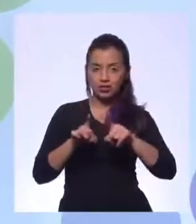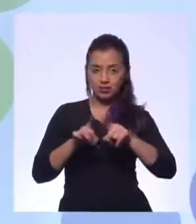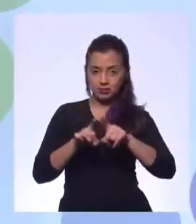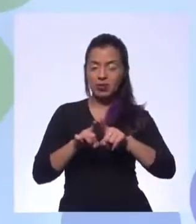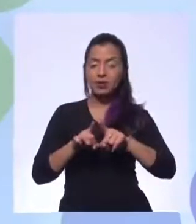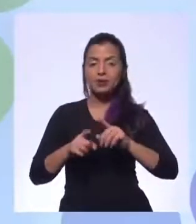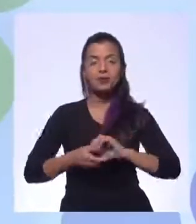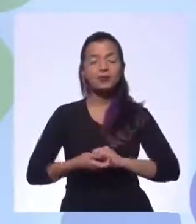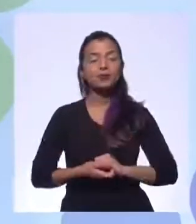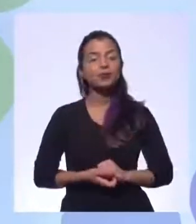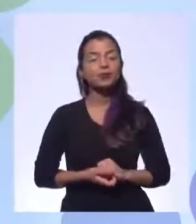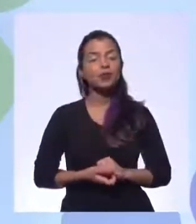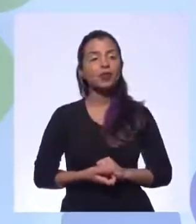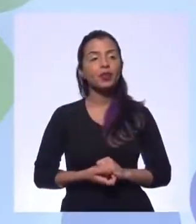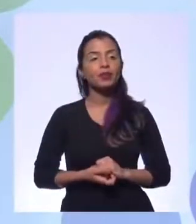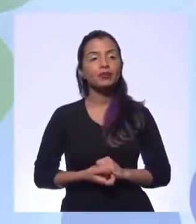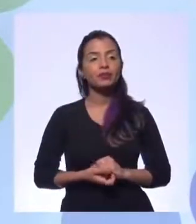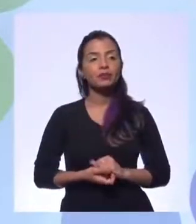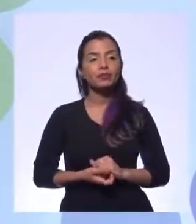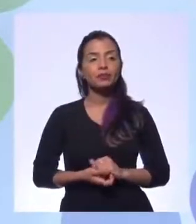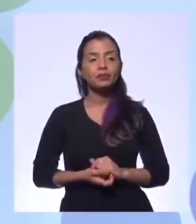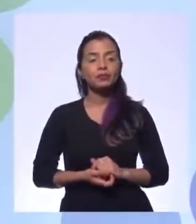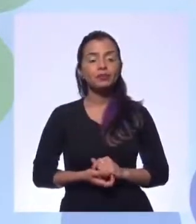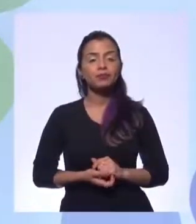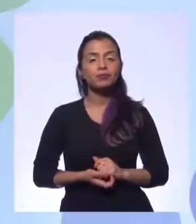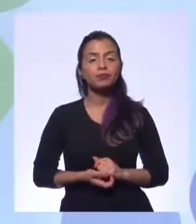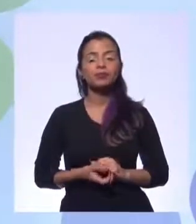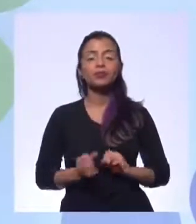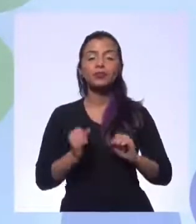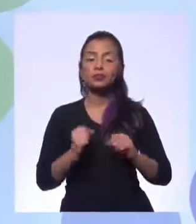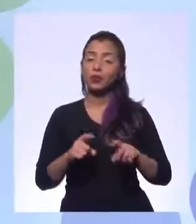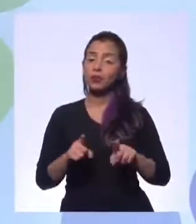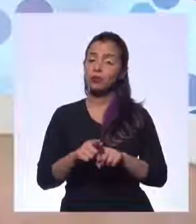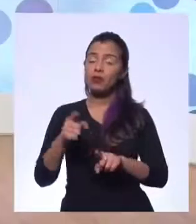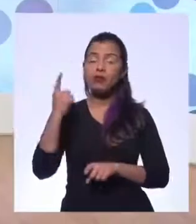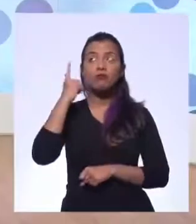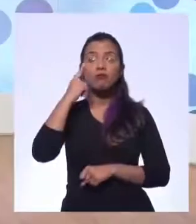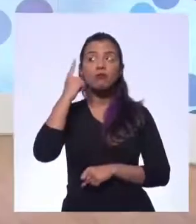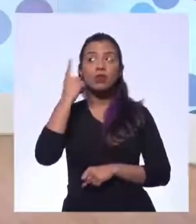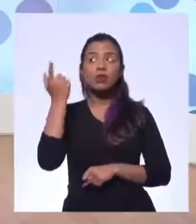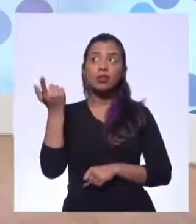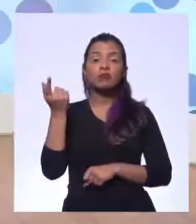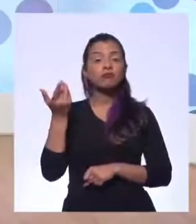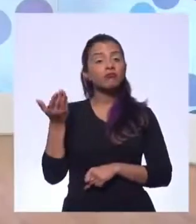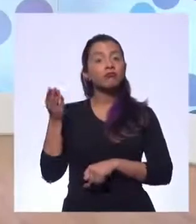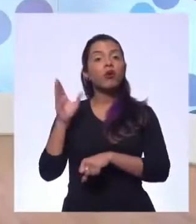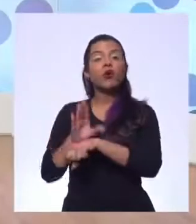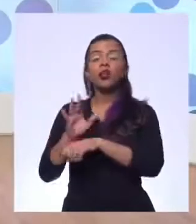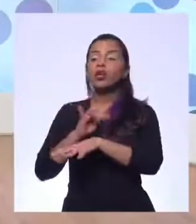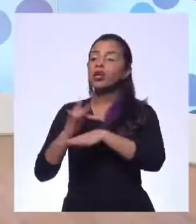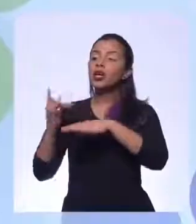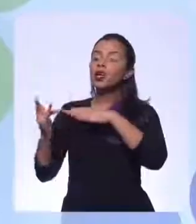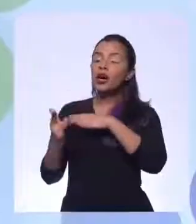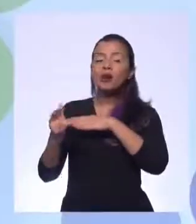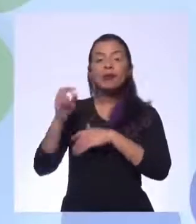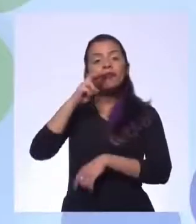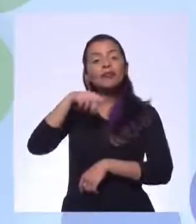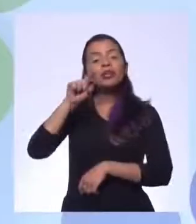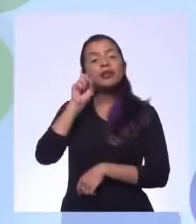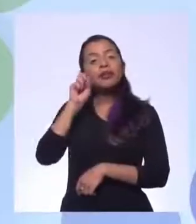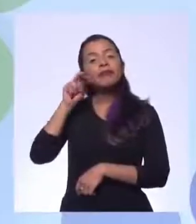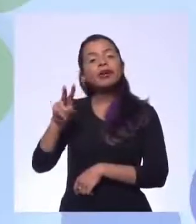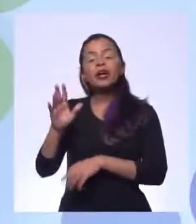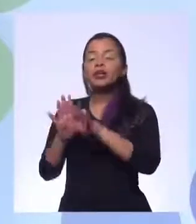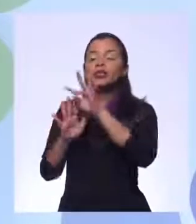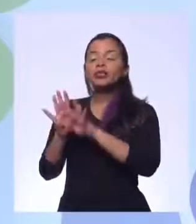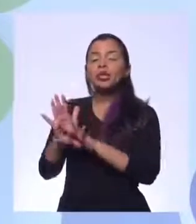alta. Tá bom? E a gente pode até pensar lá nas redes sociais em lançar esse texto para vocês verem? Pode. Só que o que é legal é, será